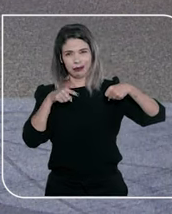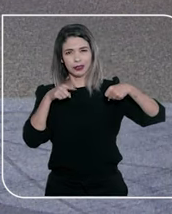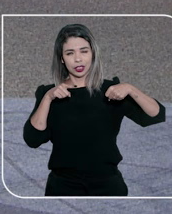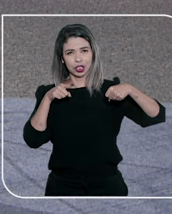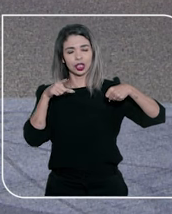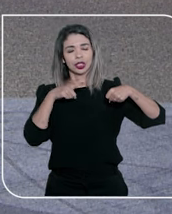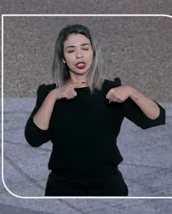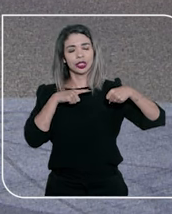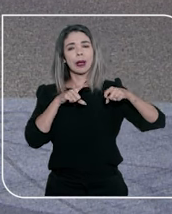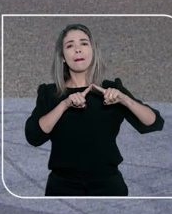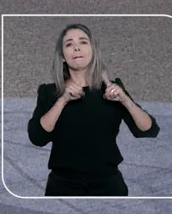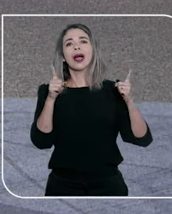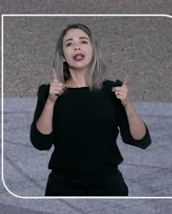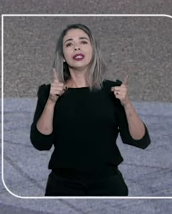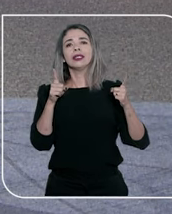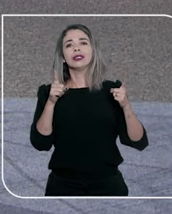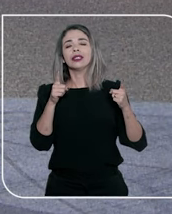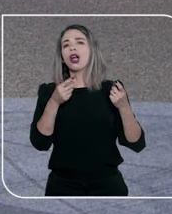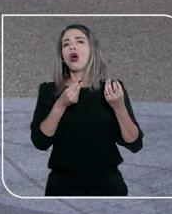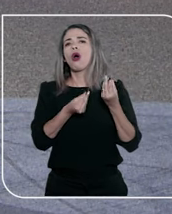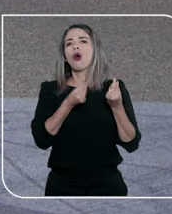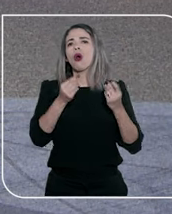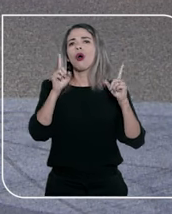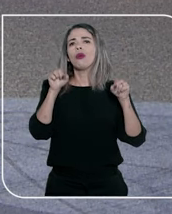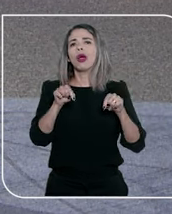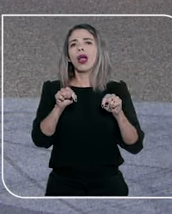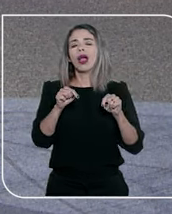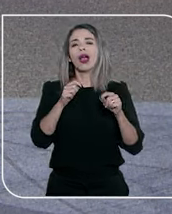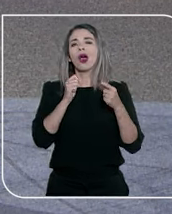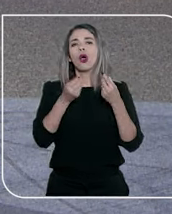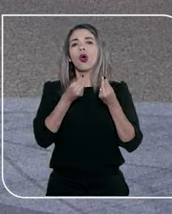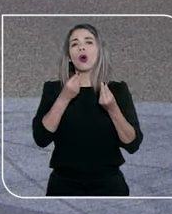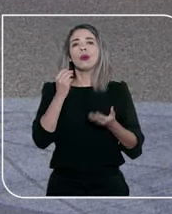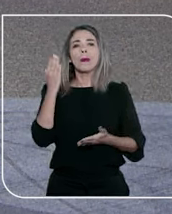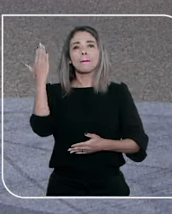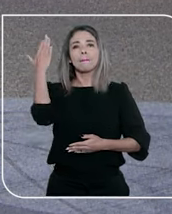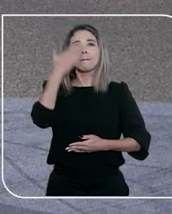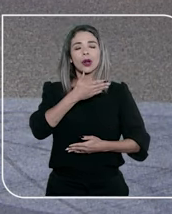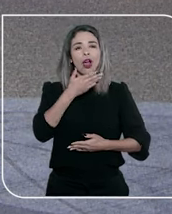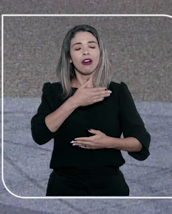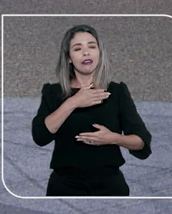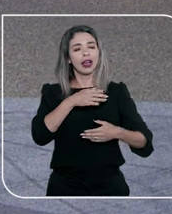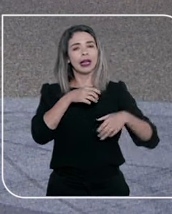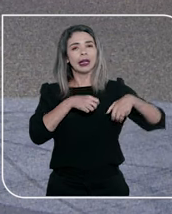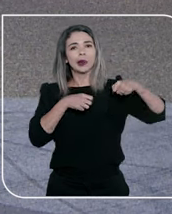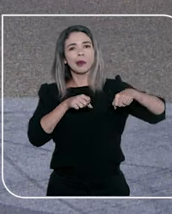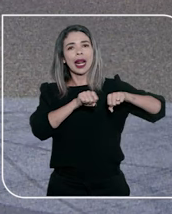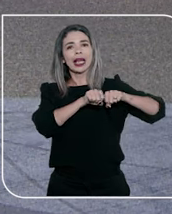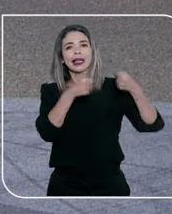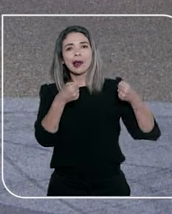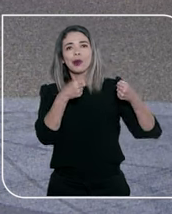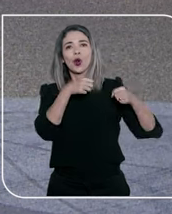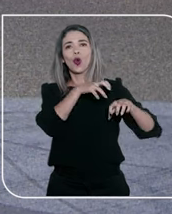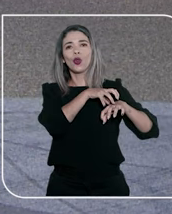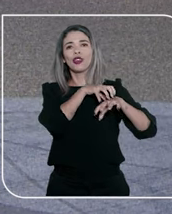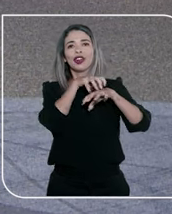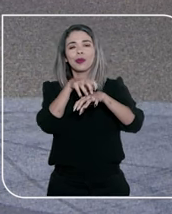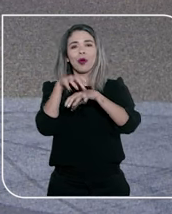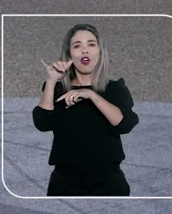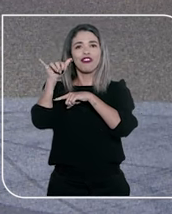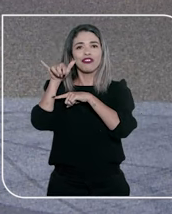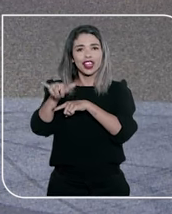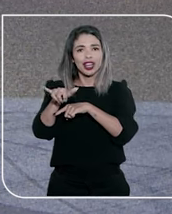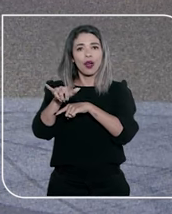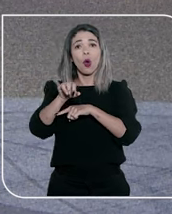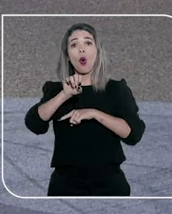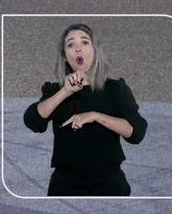Bruno, como é que se pode comprovar que a mala foi quebrada no transporte dela ou se